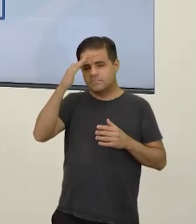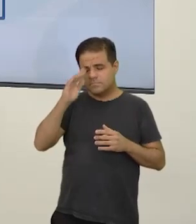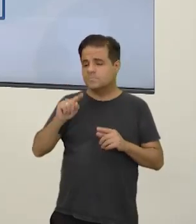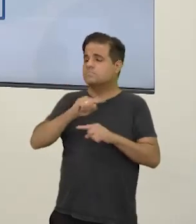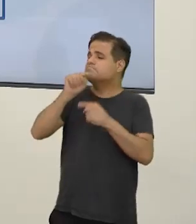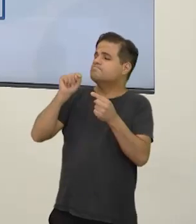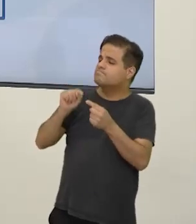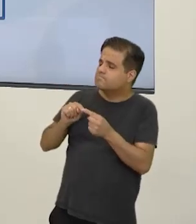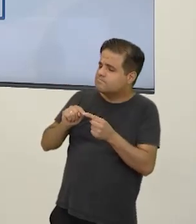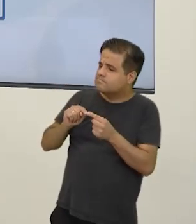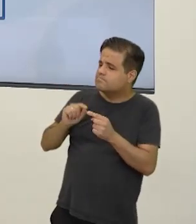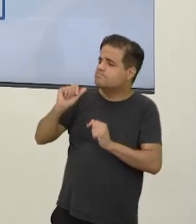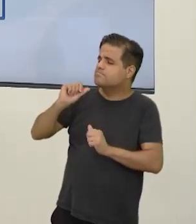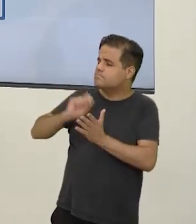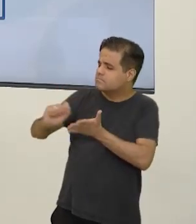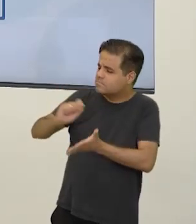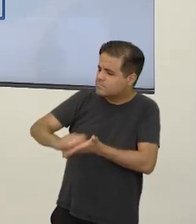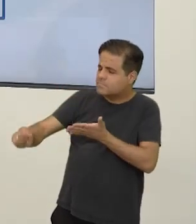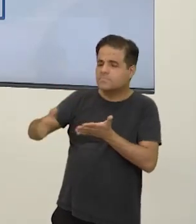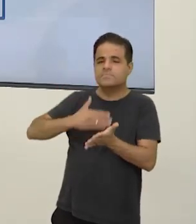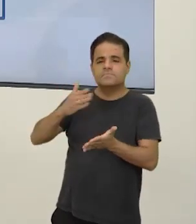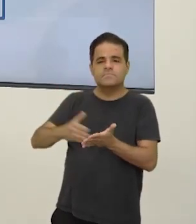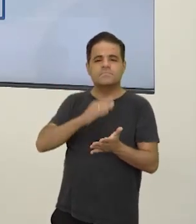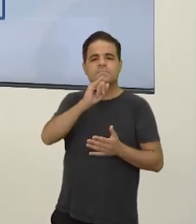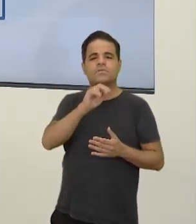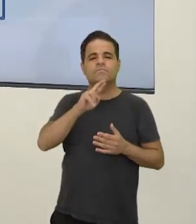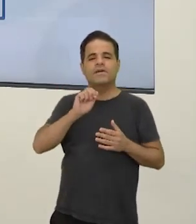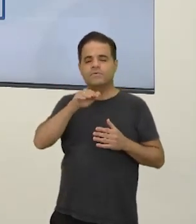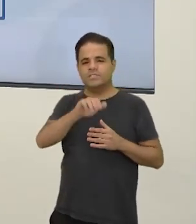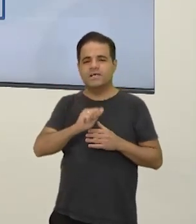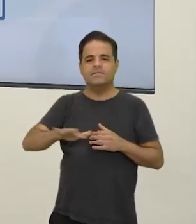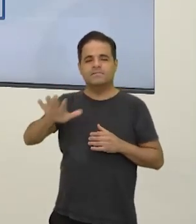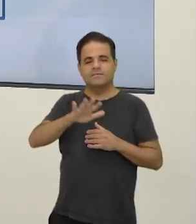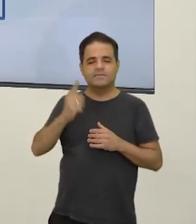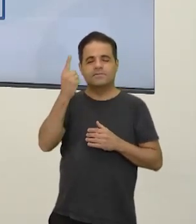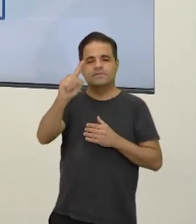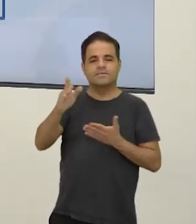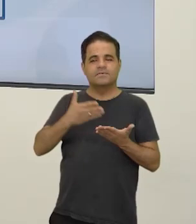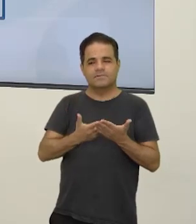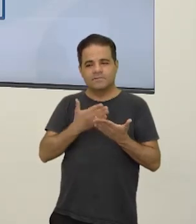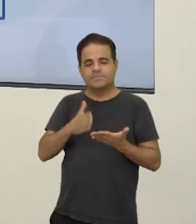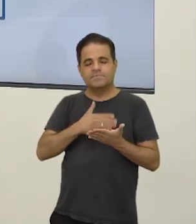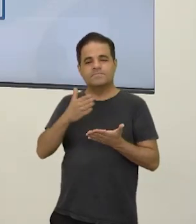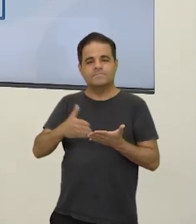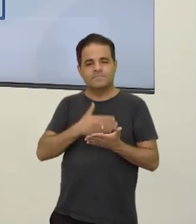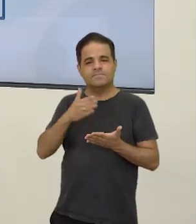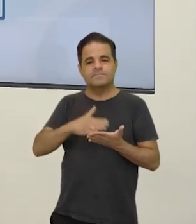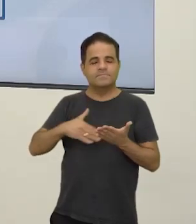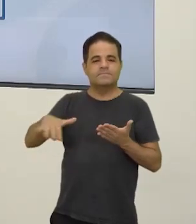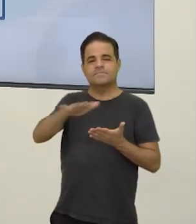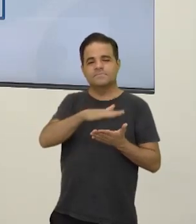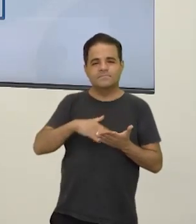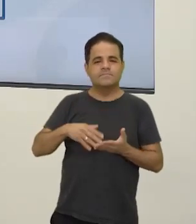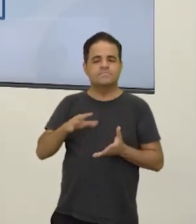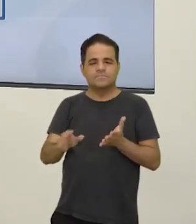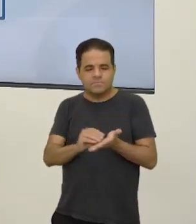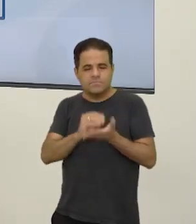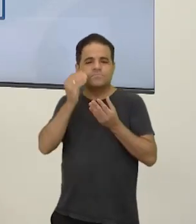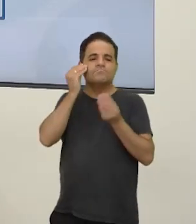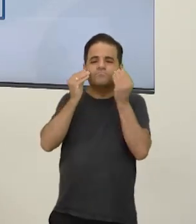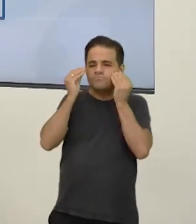autor. Por exemplo, quando no livro Iracema, como eu falei na última aula, ele coloca um pó de arroz, né,